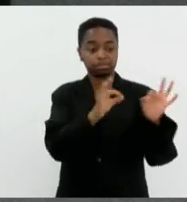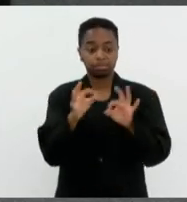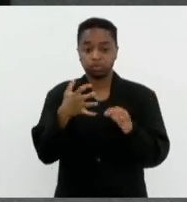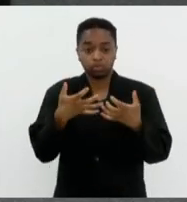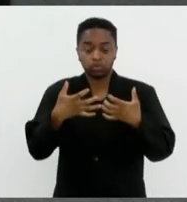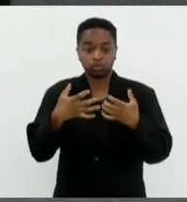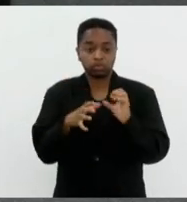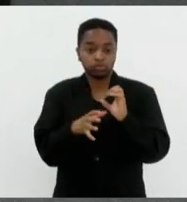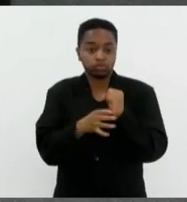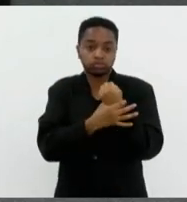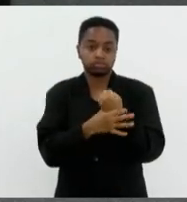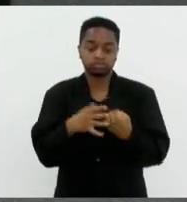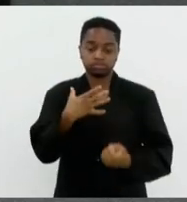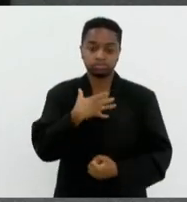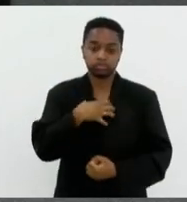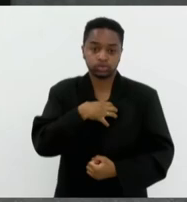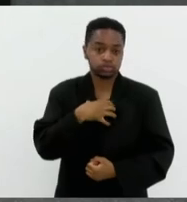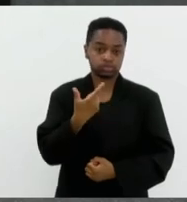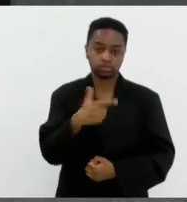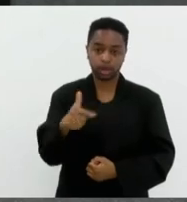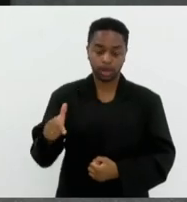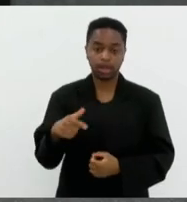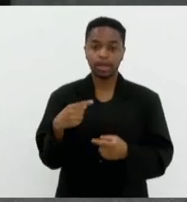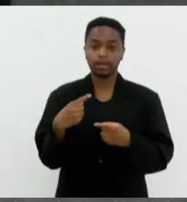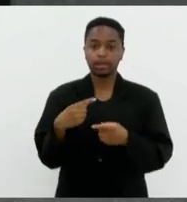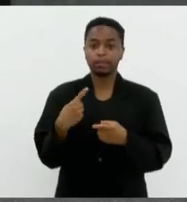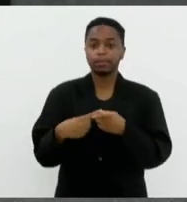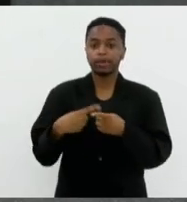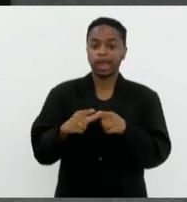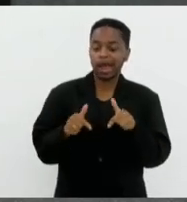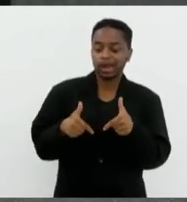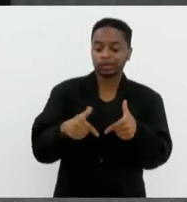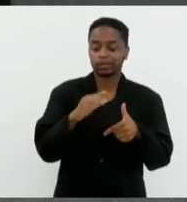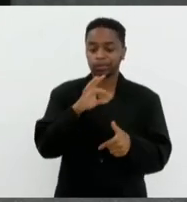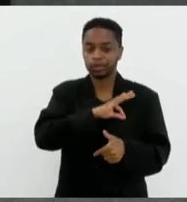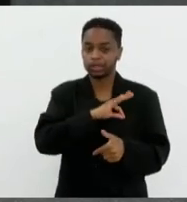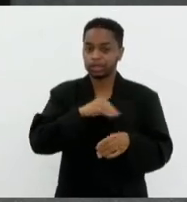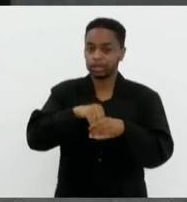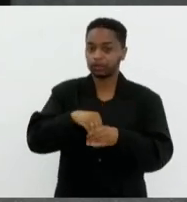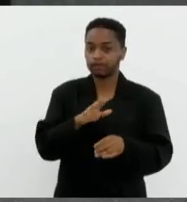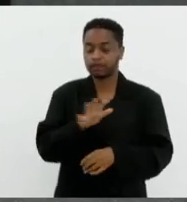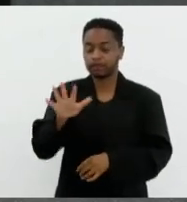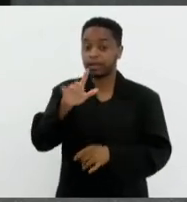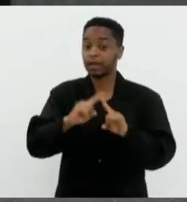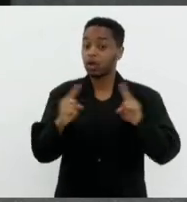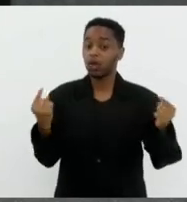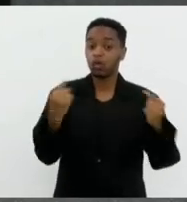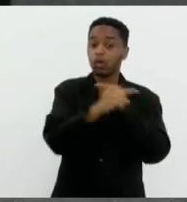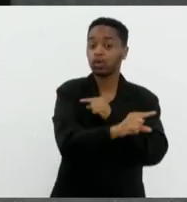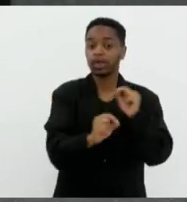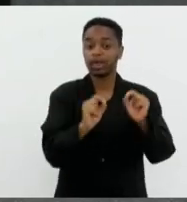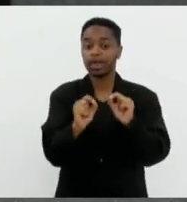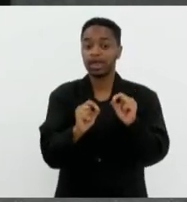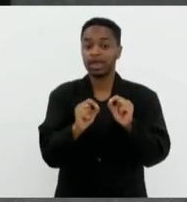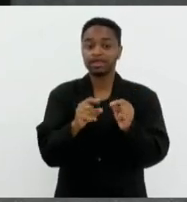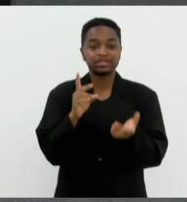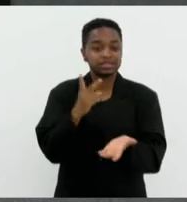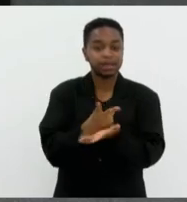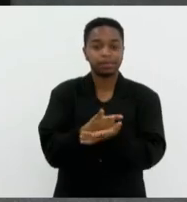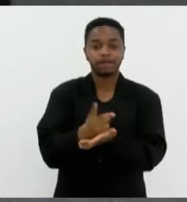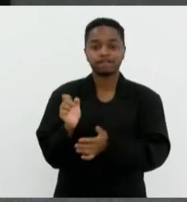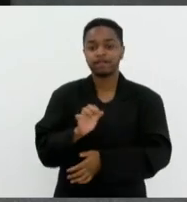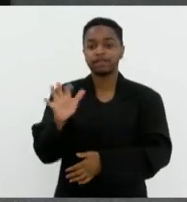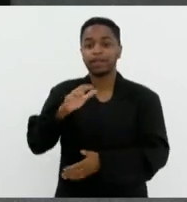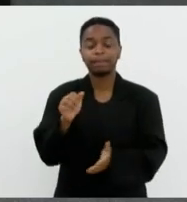dentro da favela. Pelo contrário, senhora presidenta, a gente continua fazendo com que as favelas paguem tudo. Pague